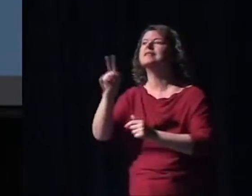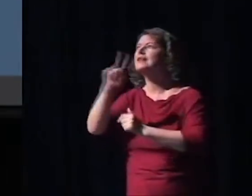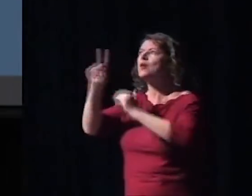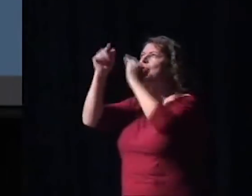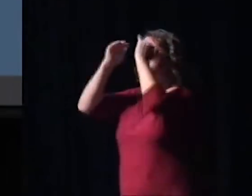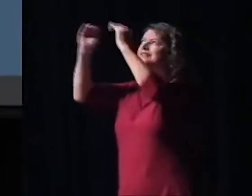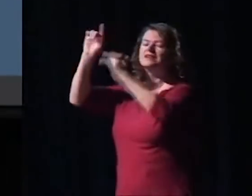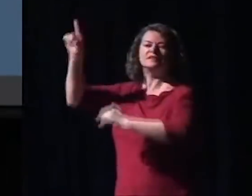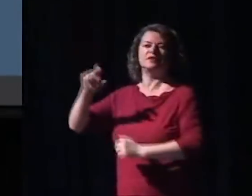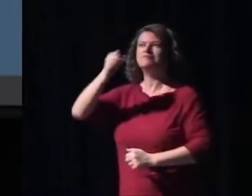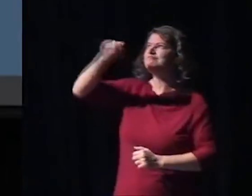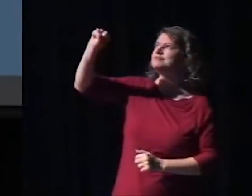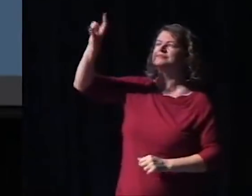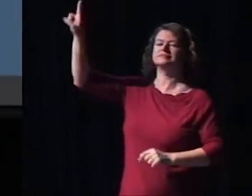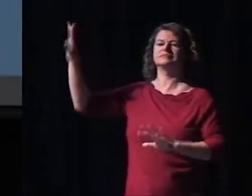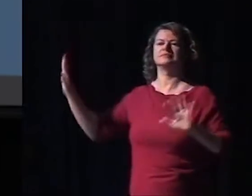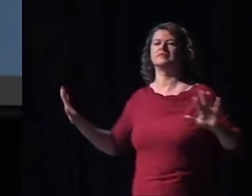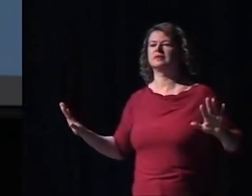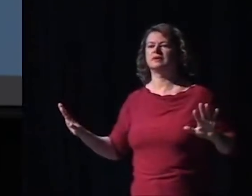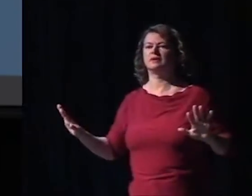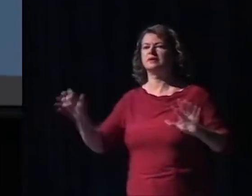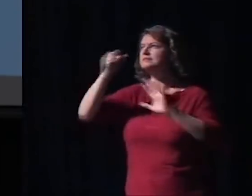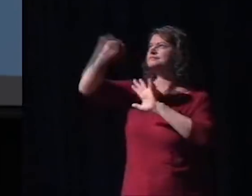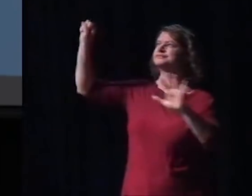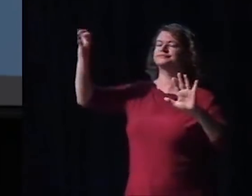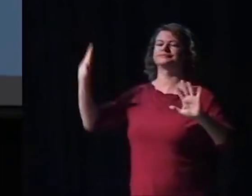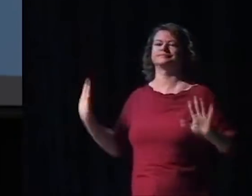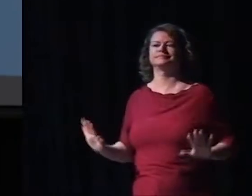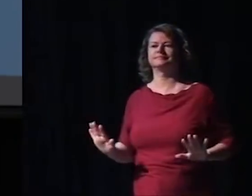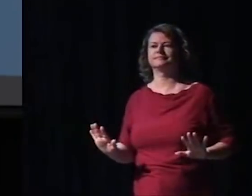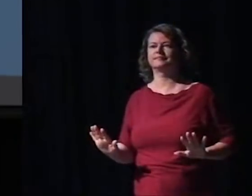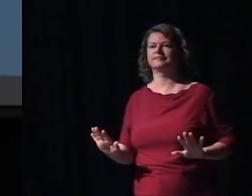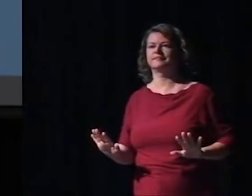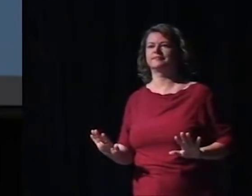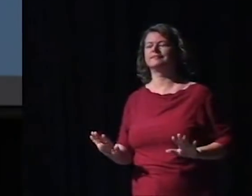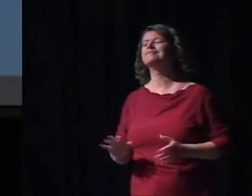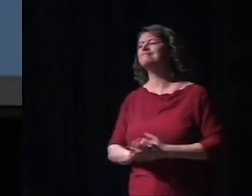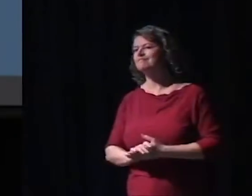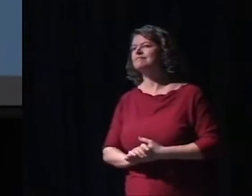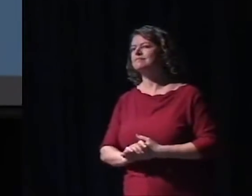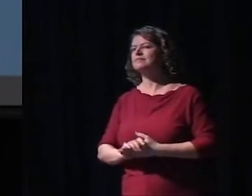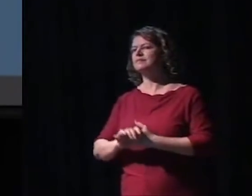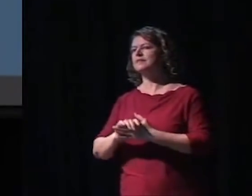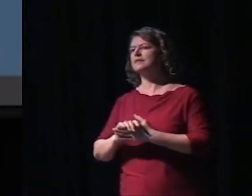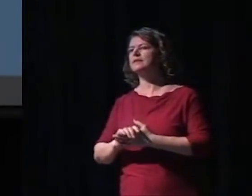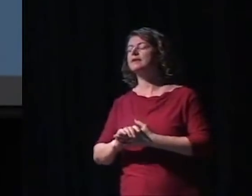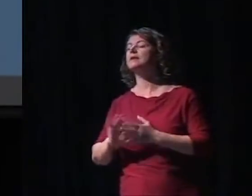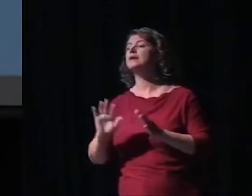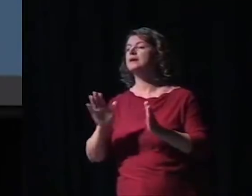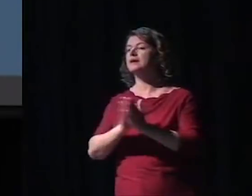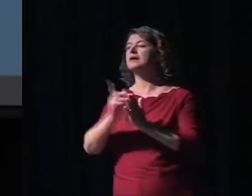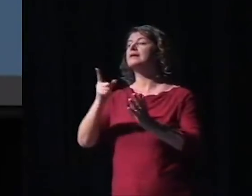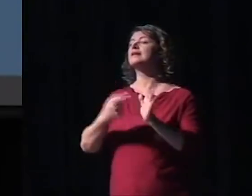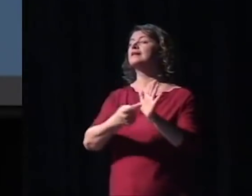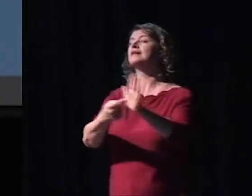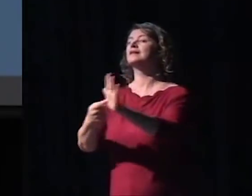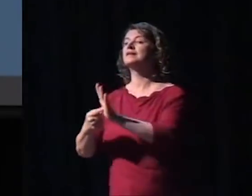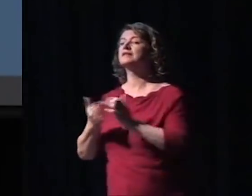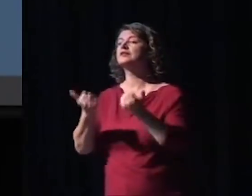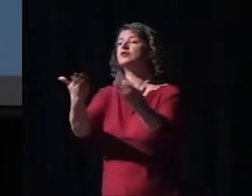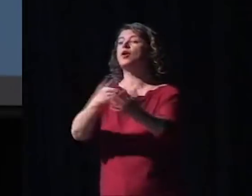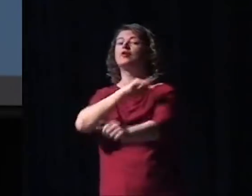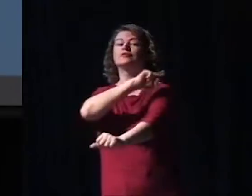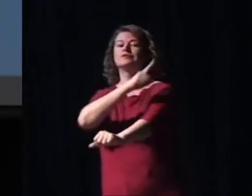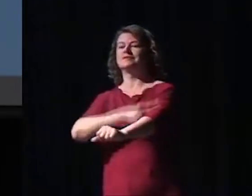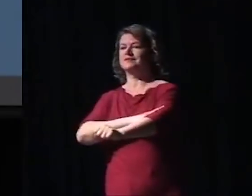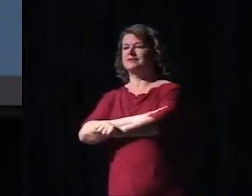Eis que vos dou autoridade para pisar de serpentes, escorpiões e todo o poder do inimigo, e nenhum dano vos fará. Isso não vem